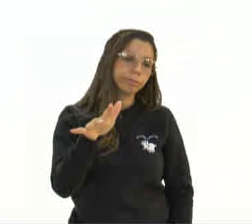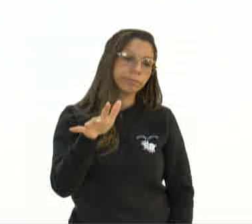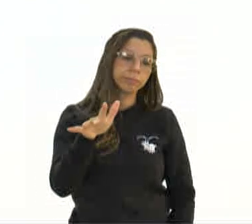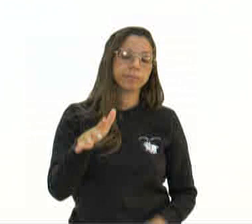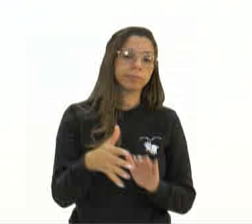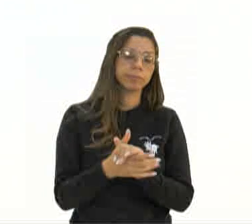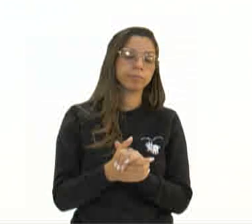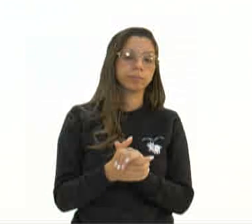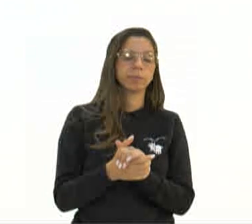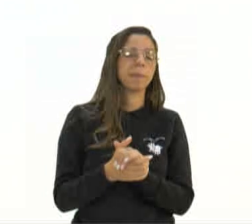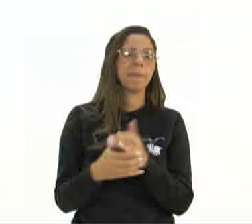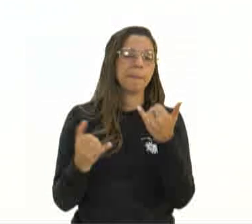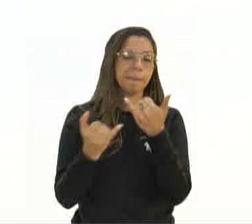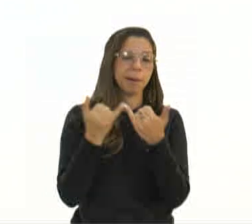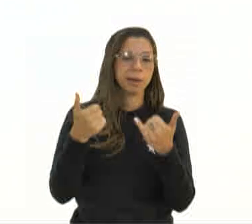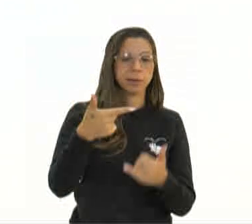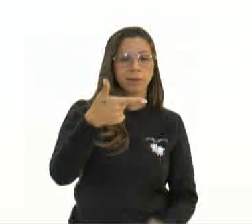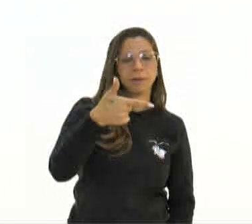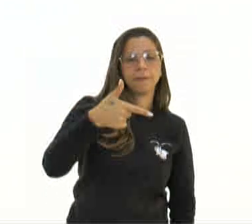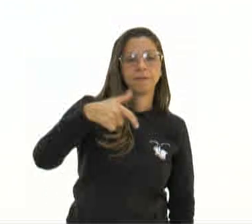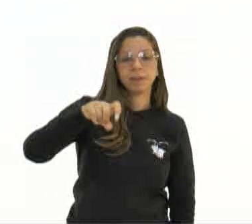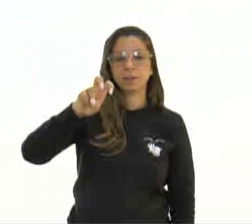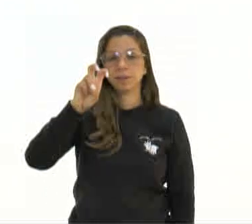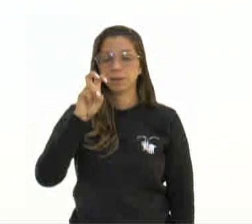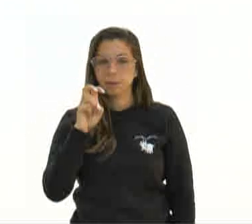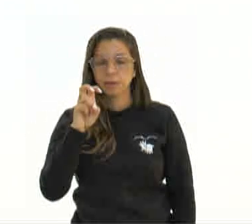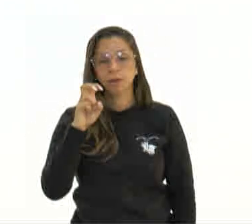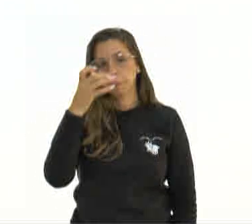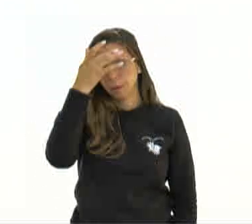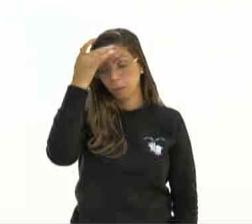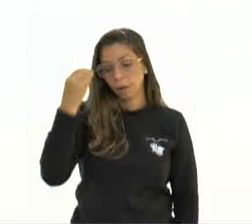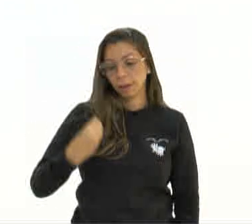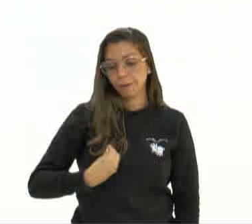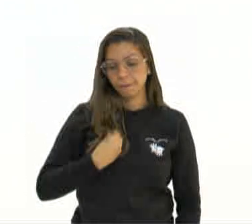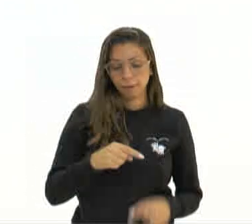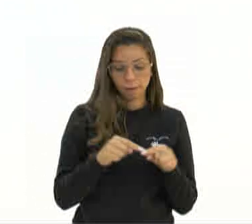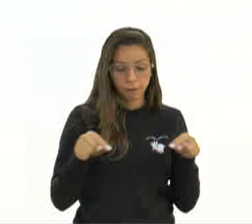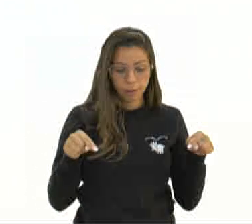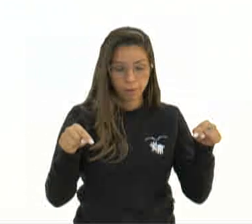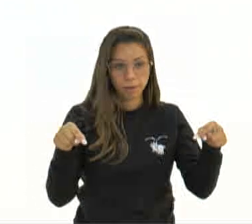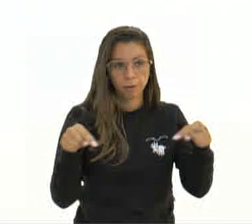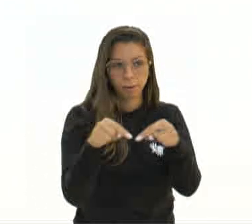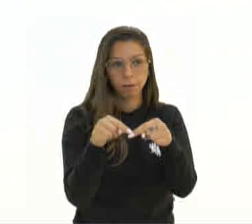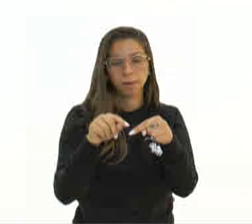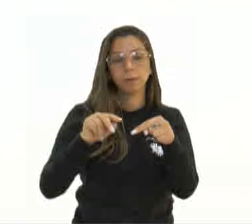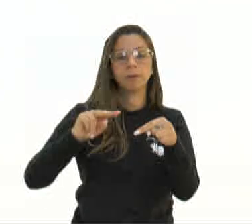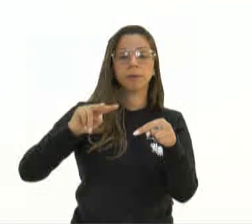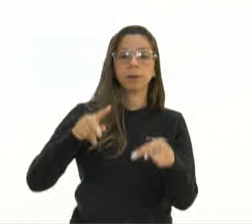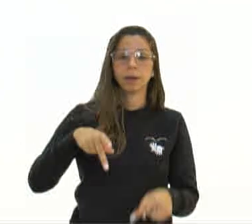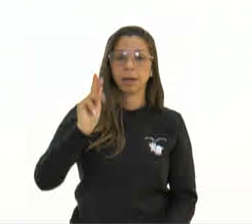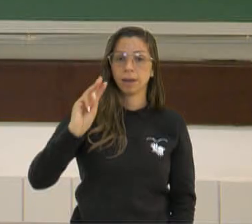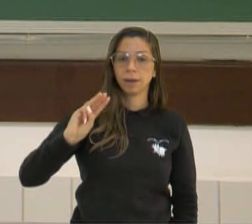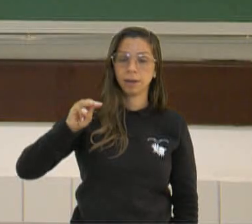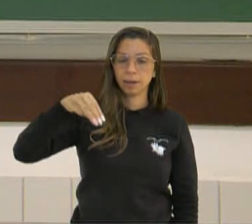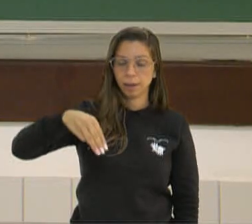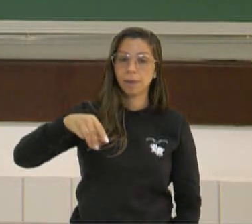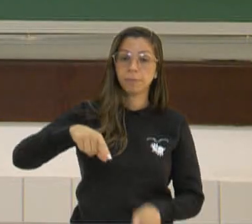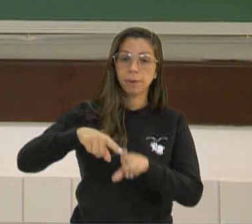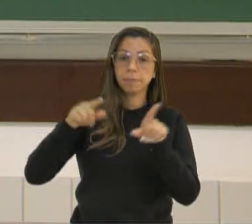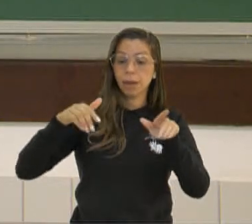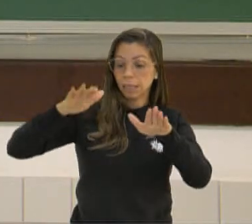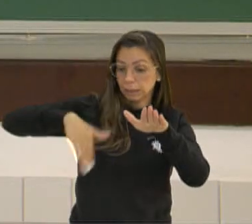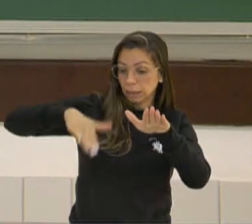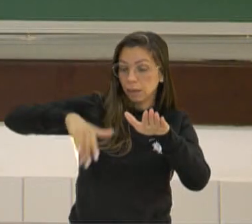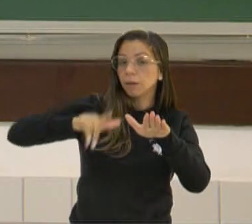densidade demográfica baixa, de 25 habitantes por quilômetro quadrado. Mas as áreas litorâneas, que são as mais ocupadas,